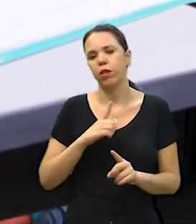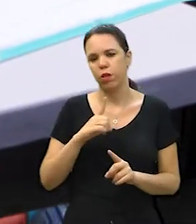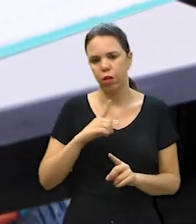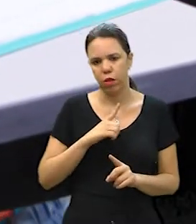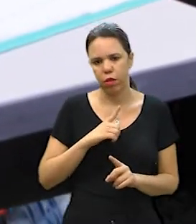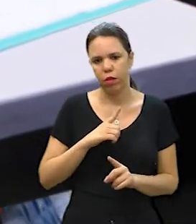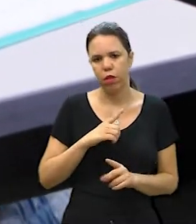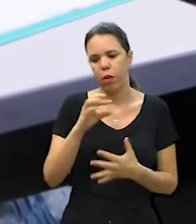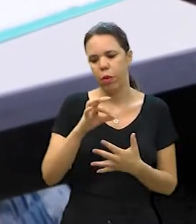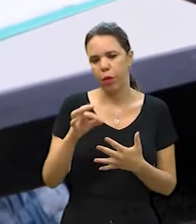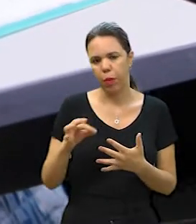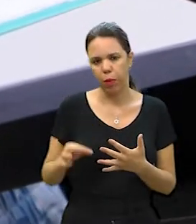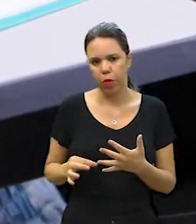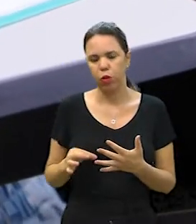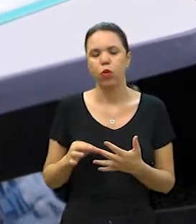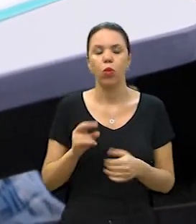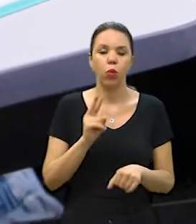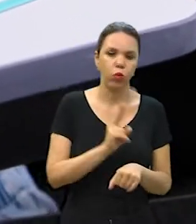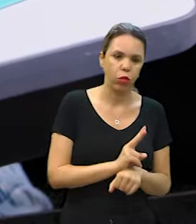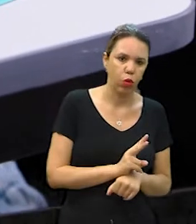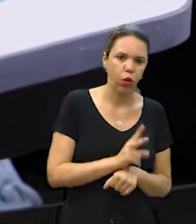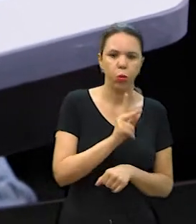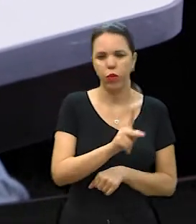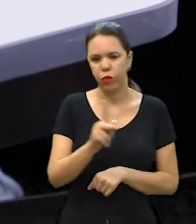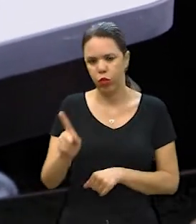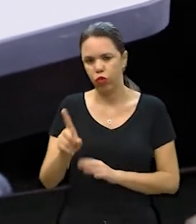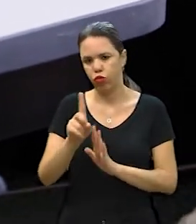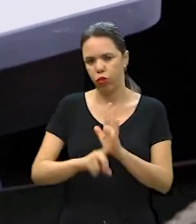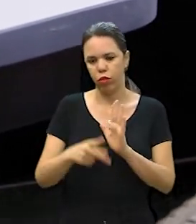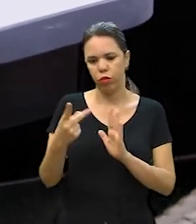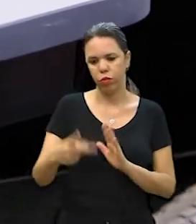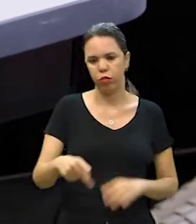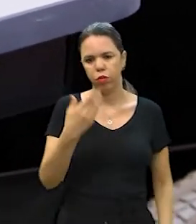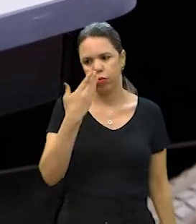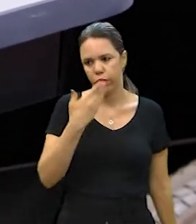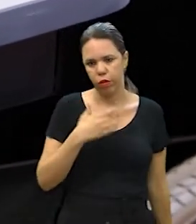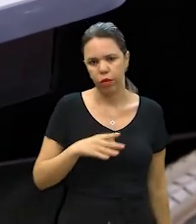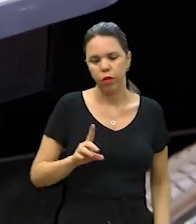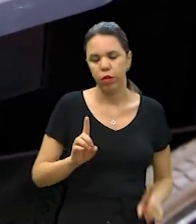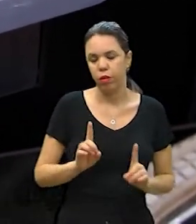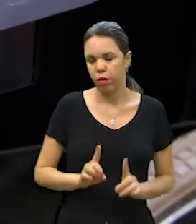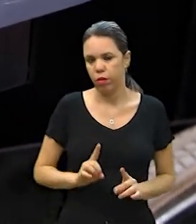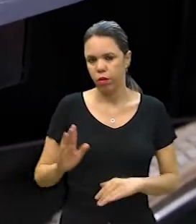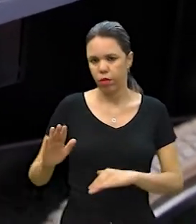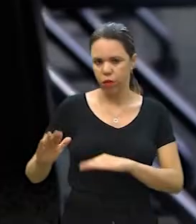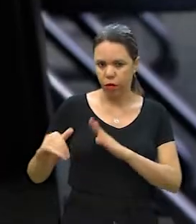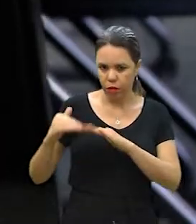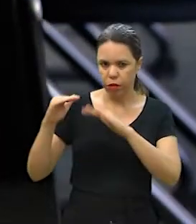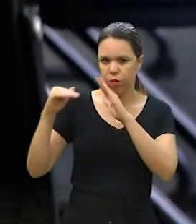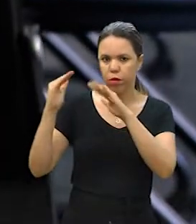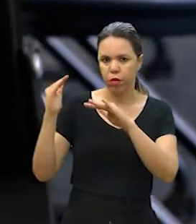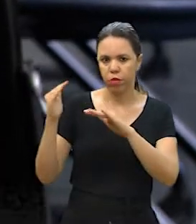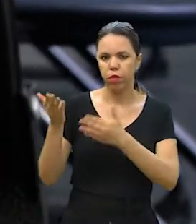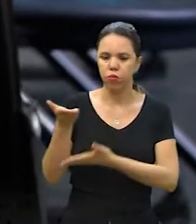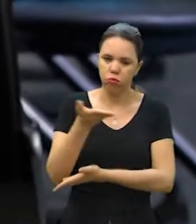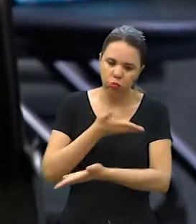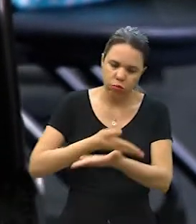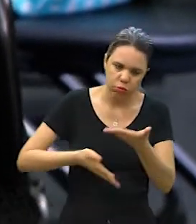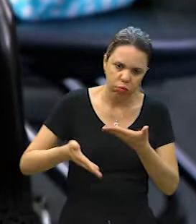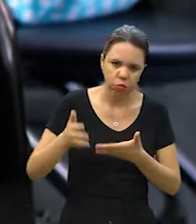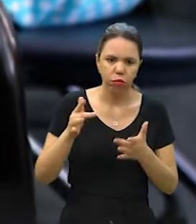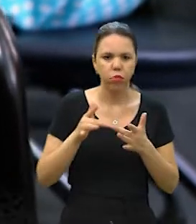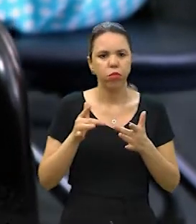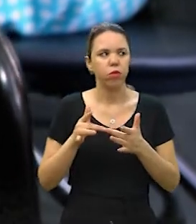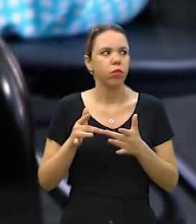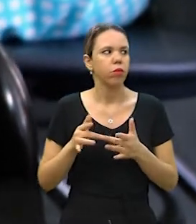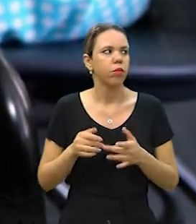tem ali junto dela um cuidador e um professor auxiliar, que é o direito dela, para se desenvolver, para se socializar,